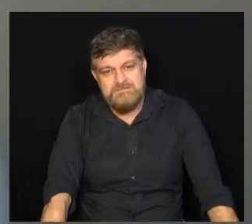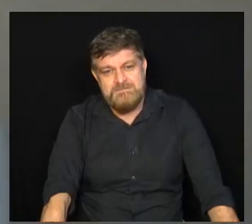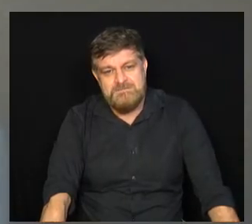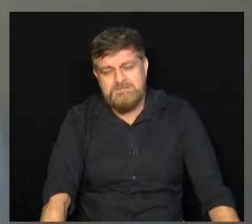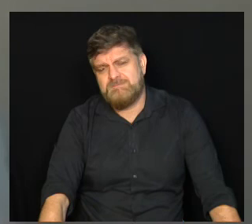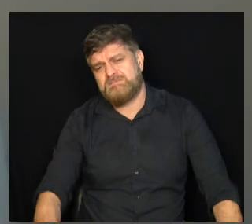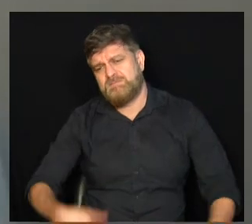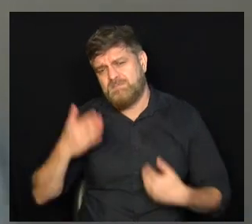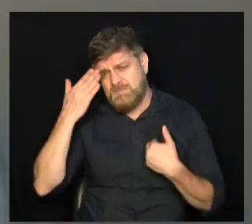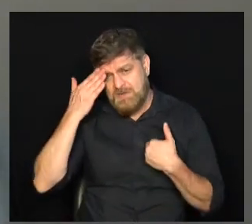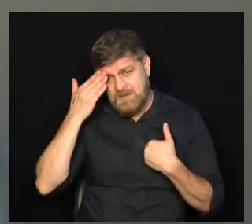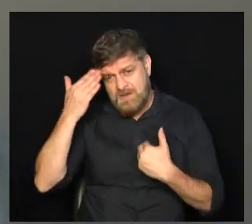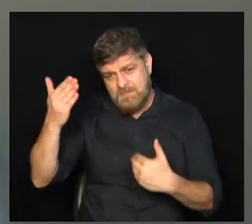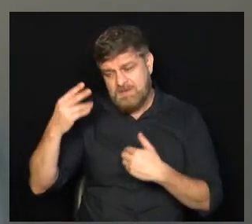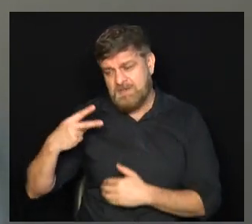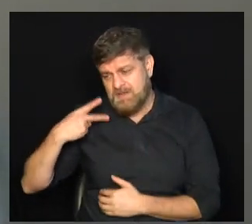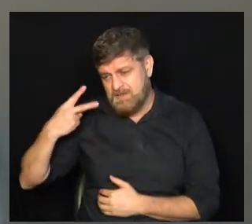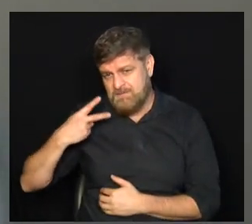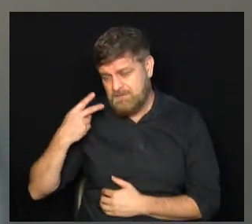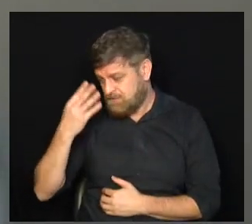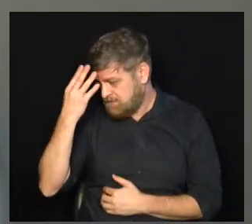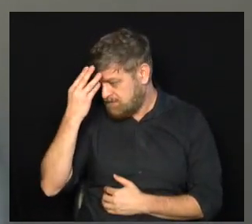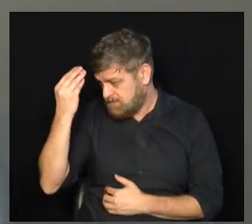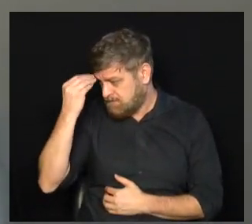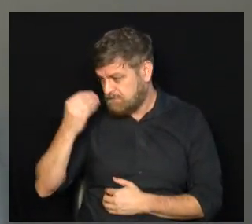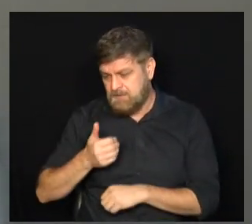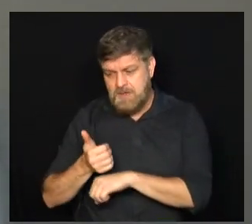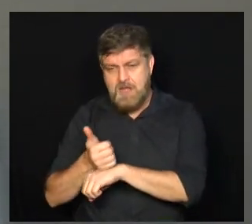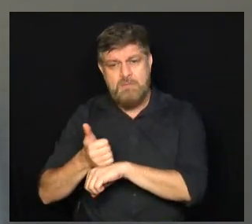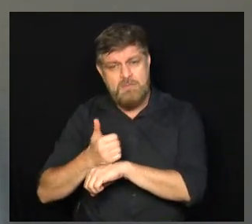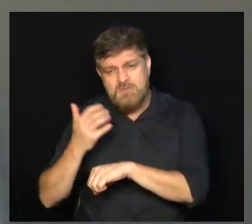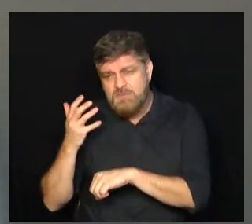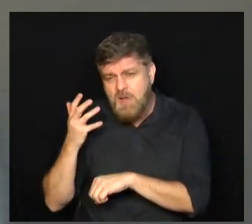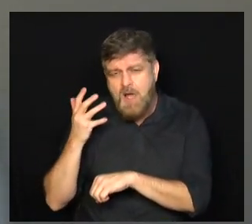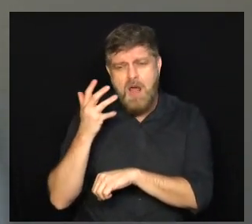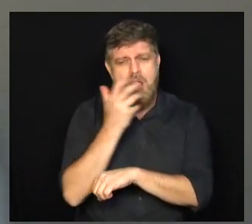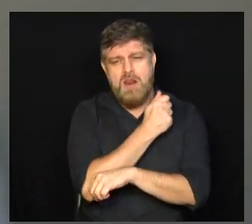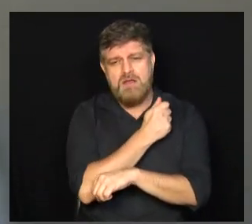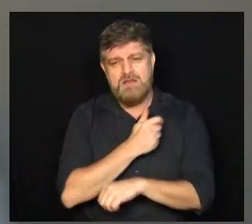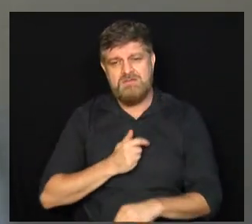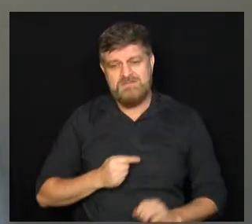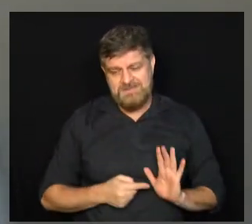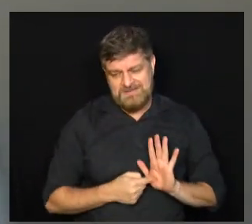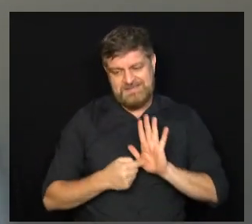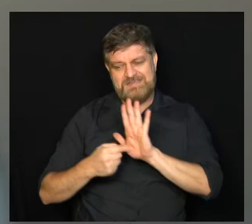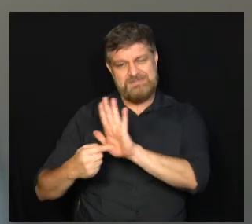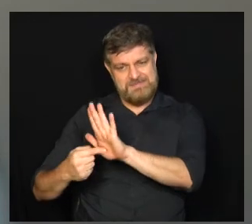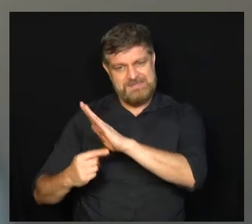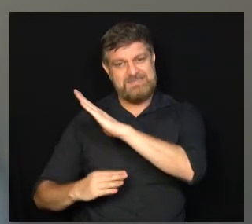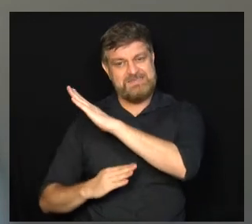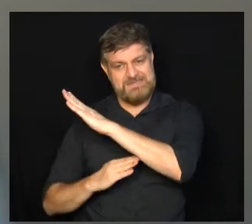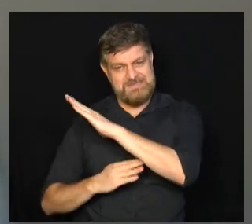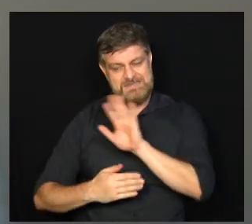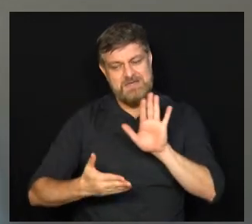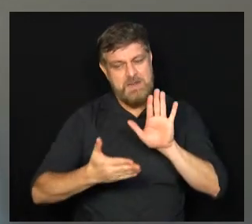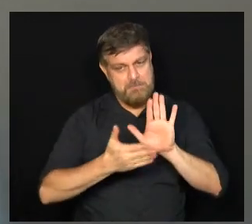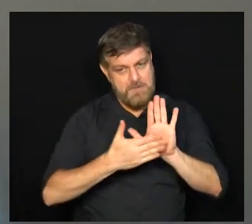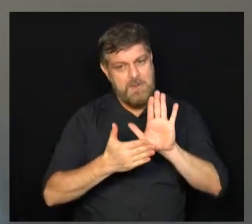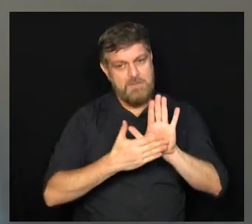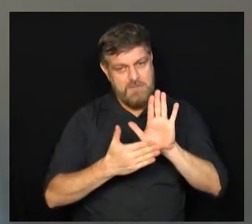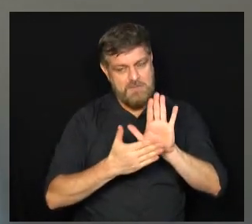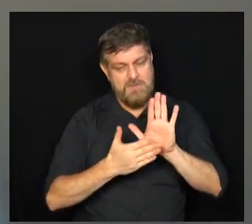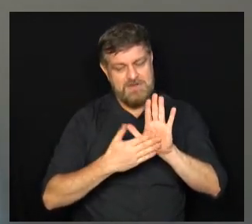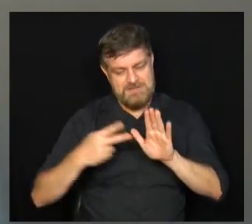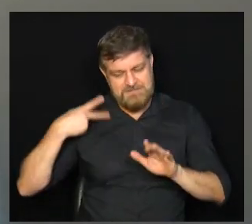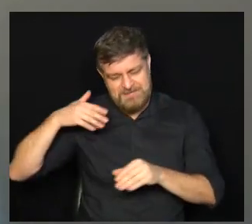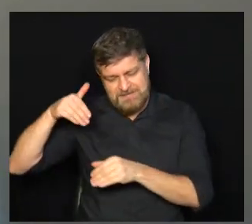Muito obrigada, seu Jair. Realmente é uma profissão linda que logo será apresentado esse projeto de lei no plenário